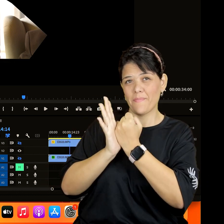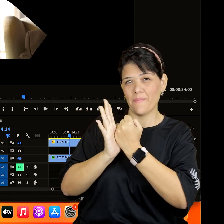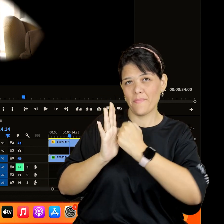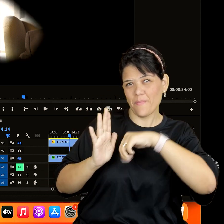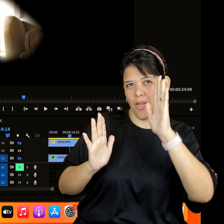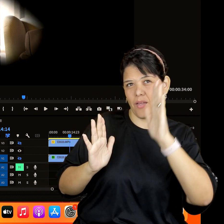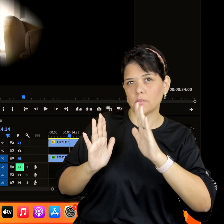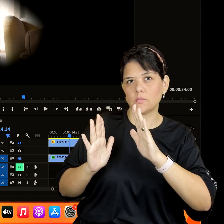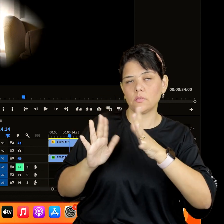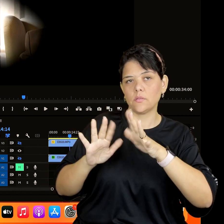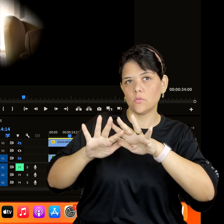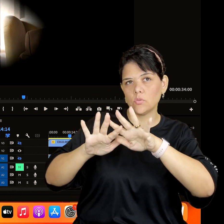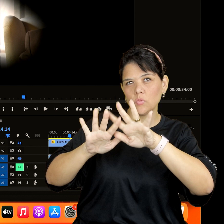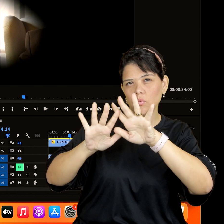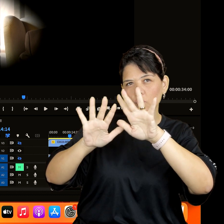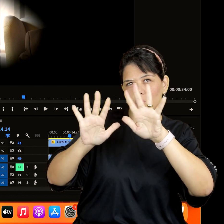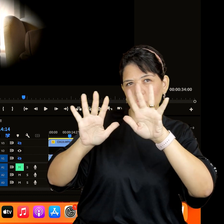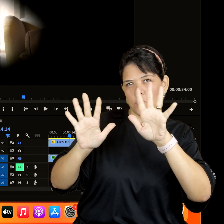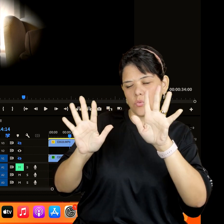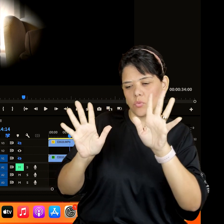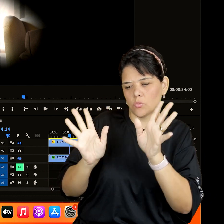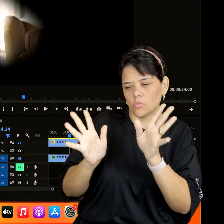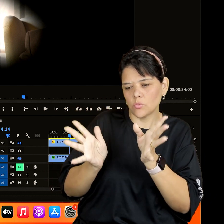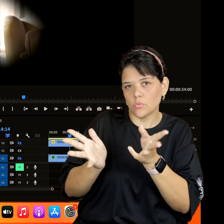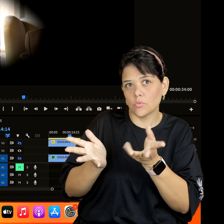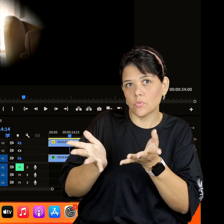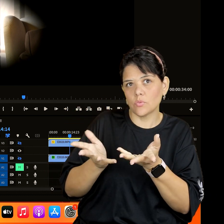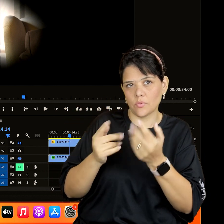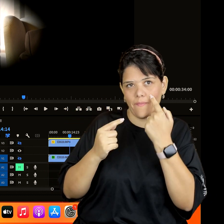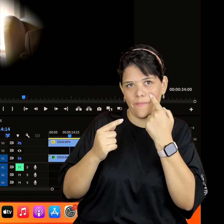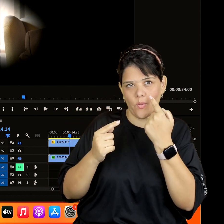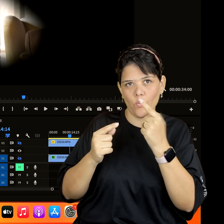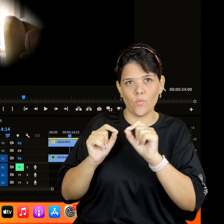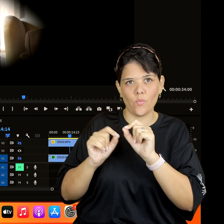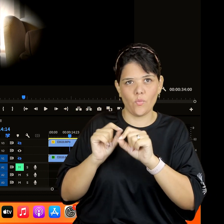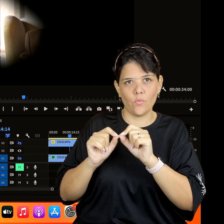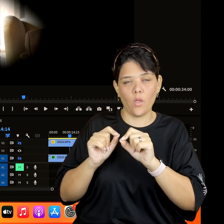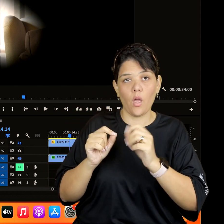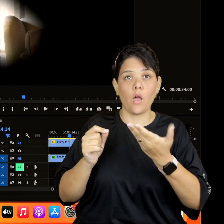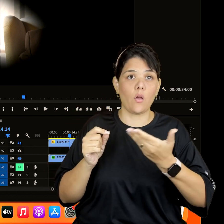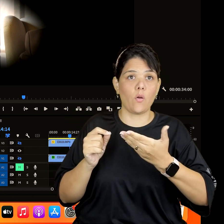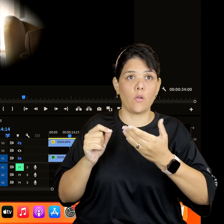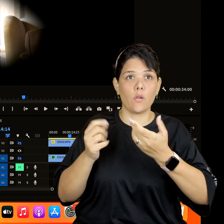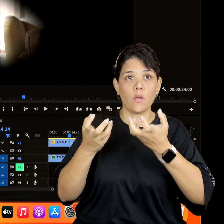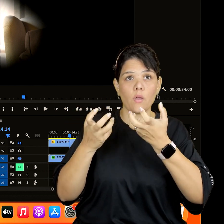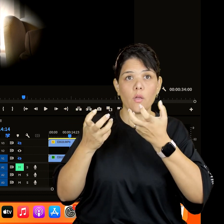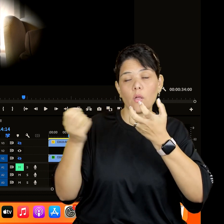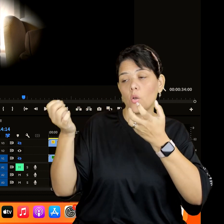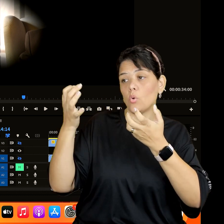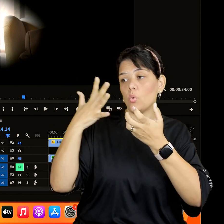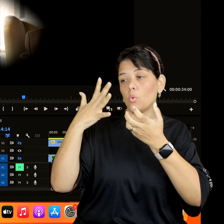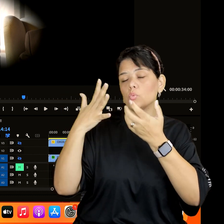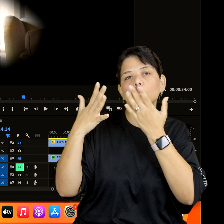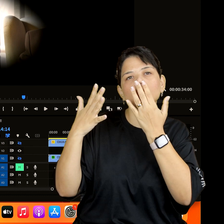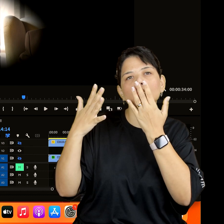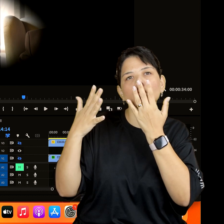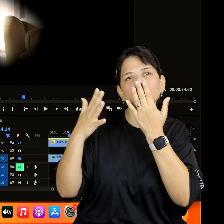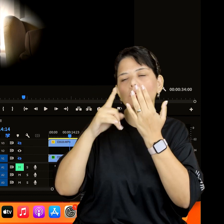Eu dissipei ela. Tranquilo. Eu quero colorir essa luz. Eu quero que essa luz seja